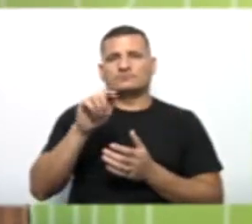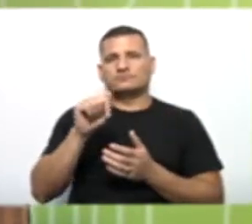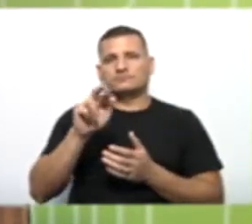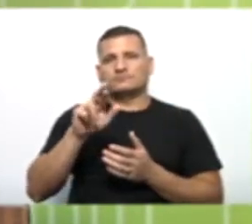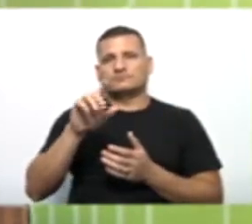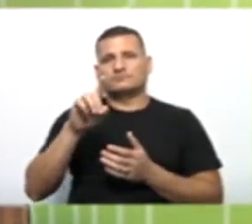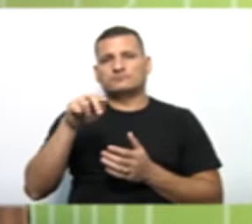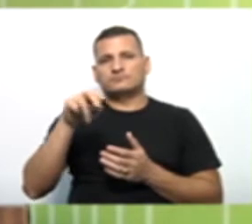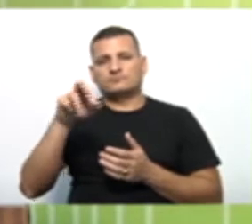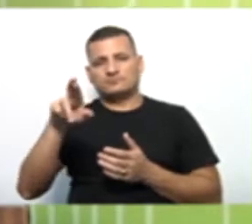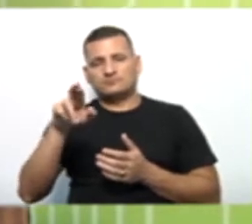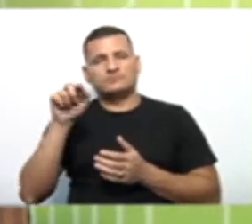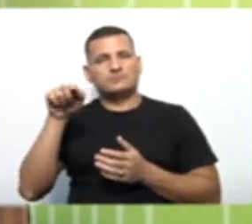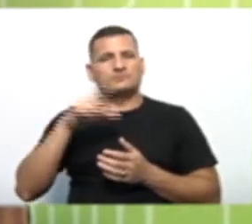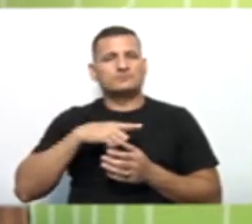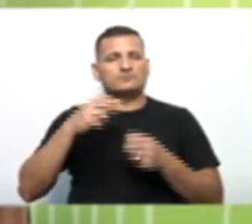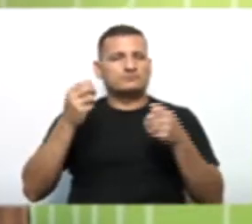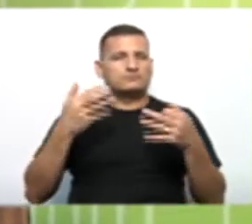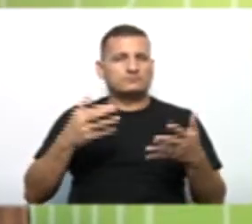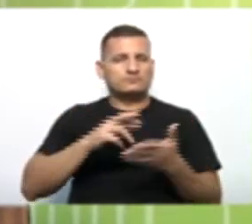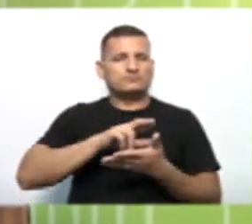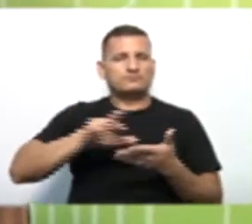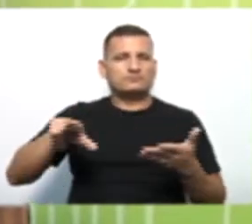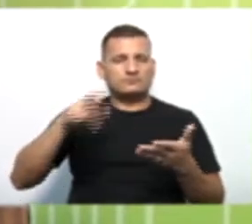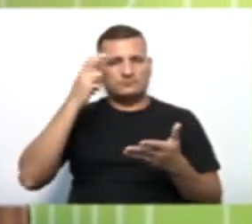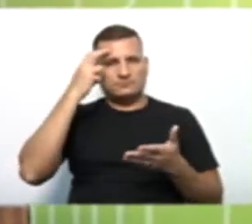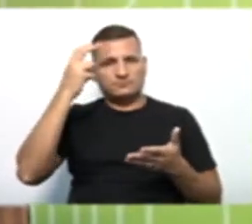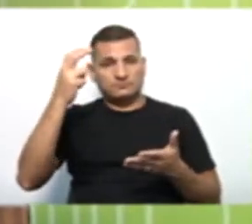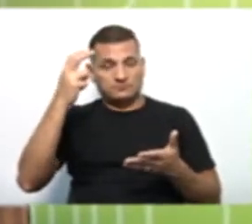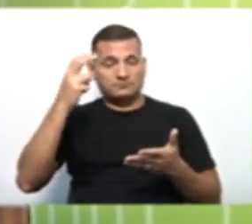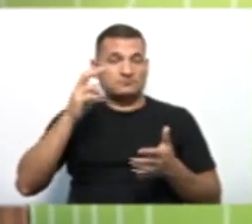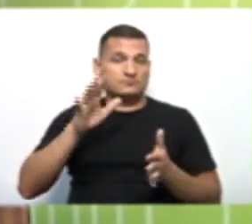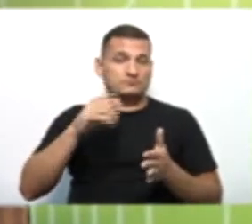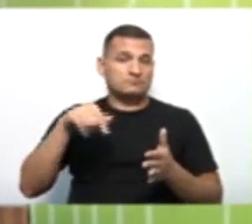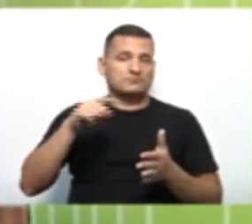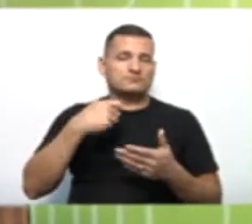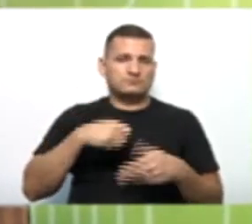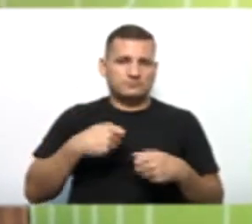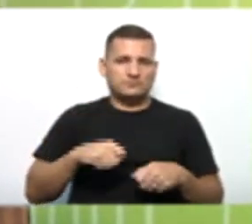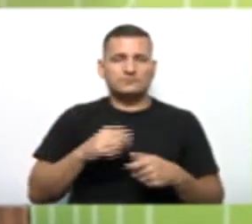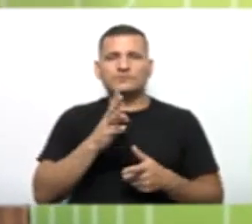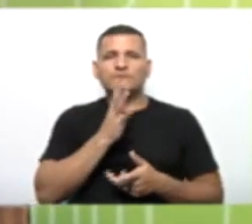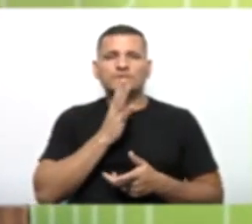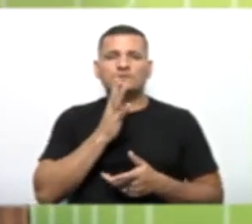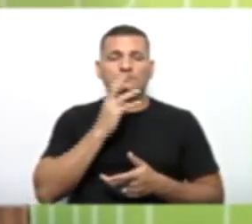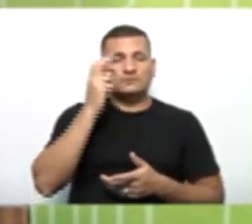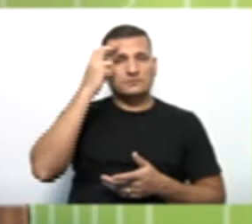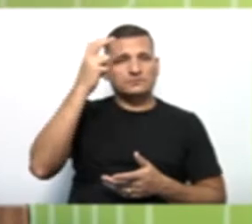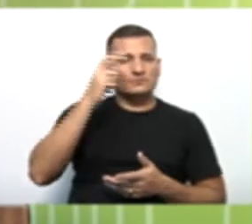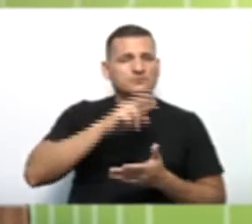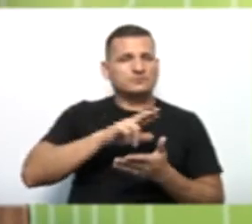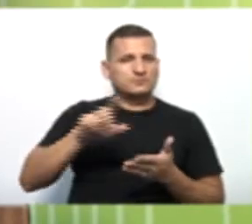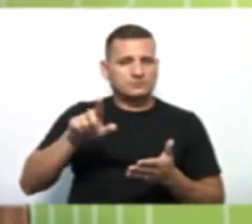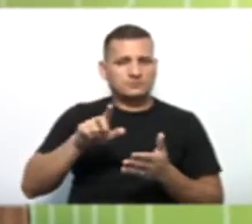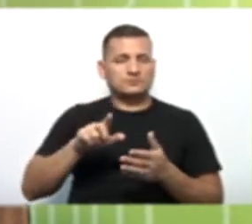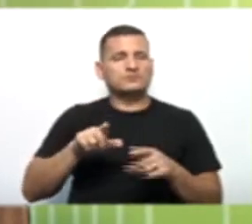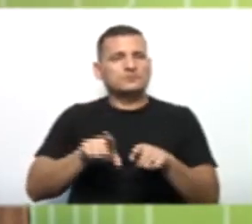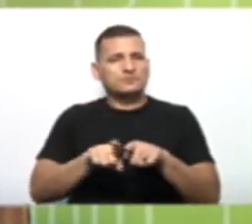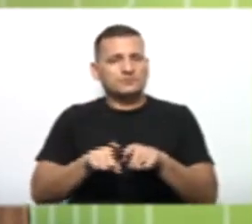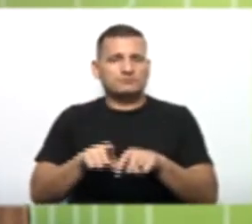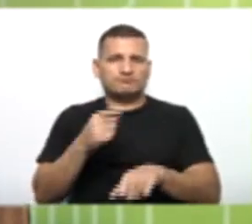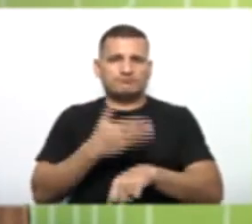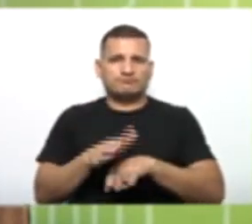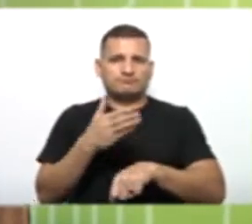onde ele trabalha as inteligências múltiplas e nós precisamos conhecer essas inteligências e não apenas conhecer mas